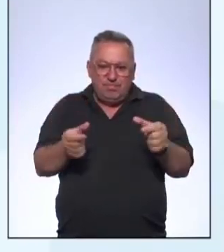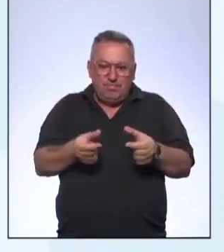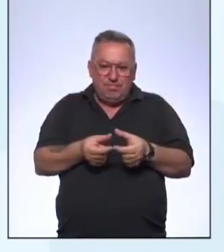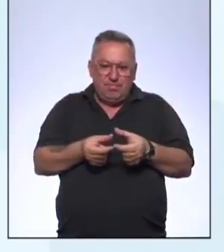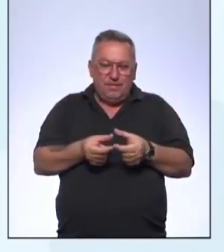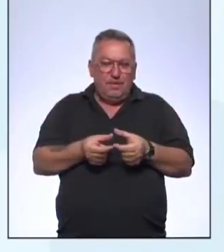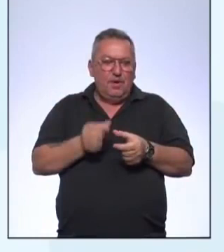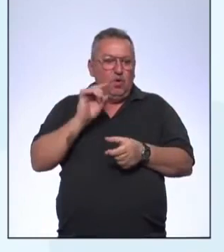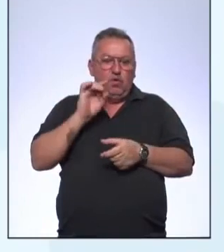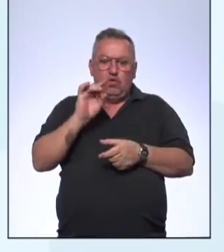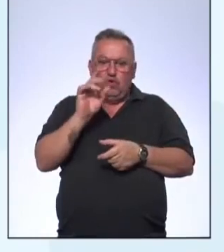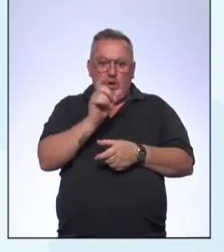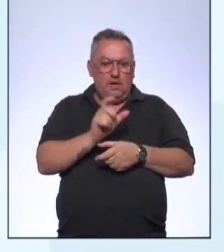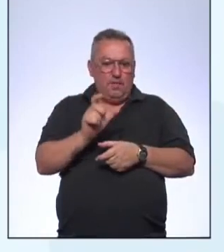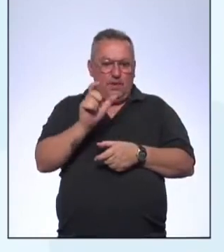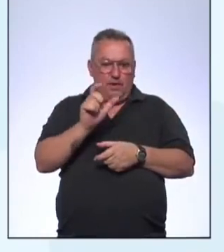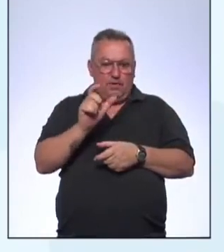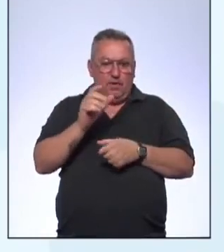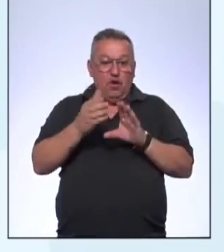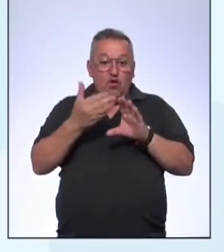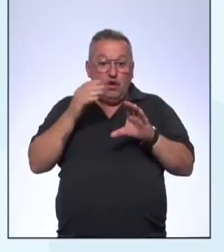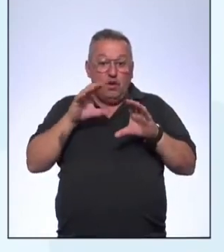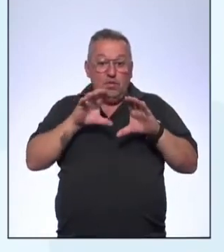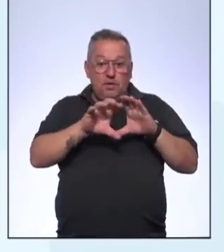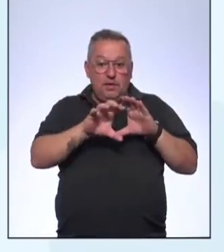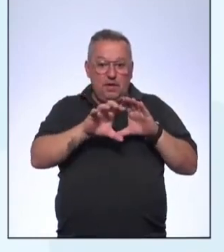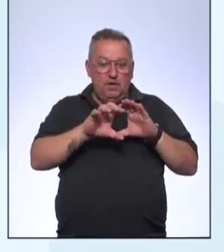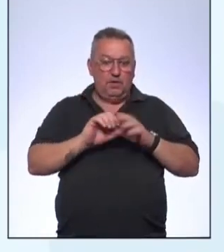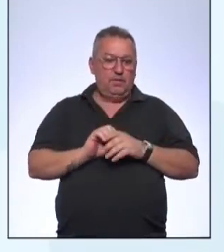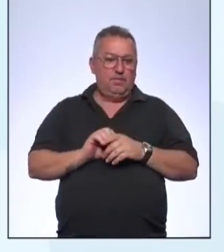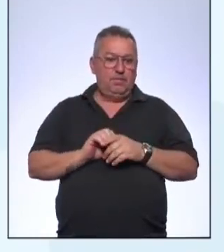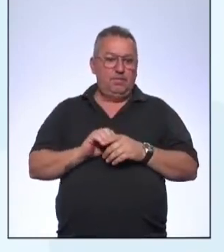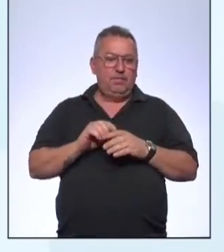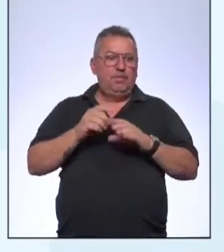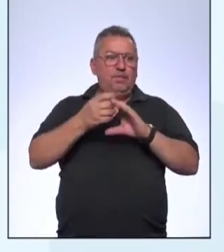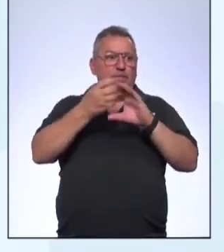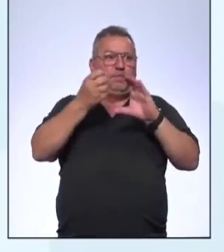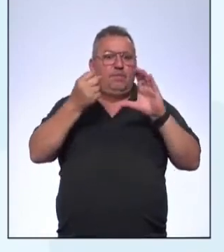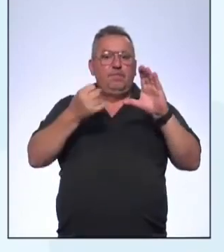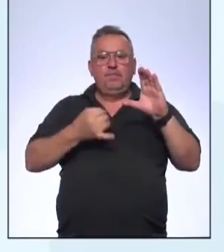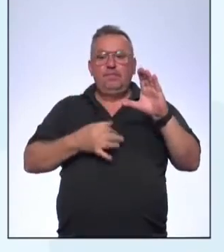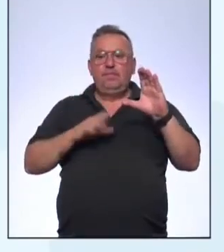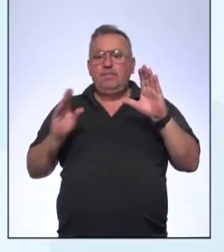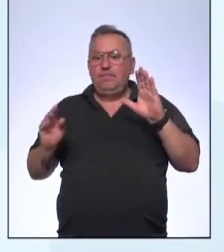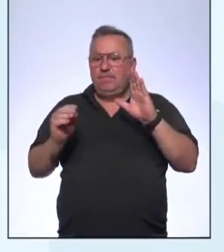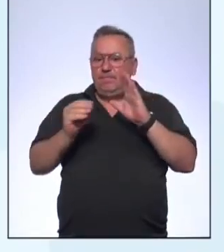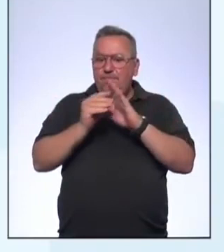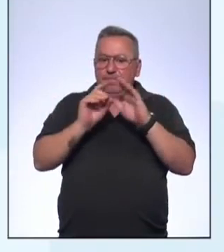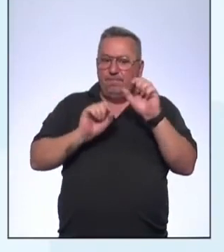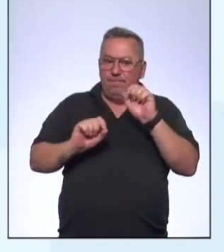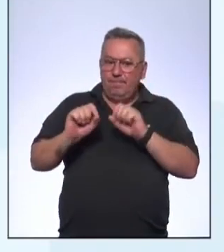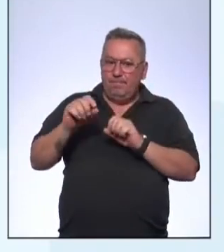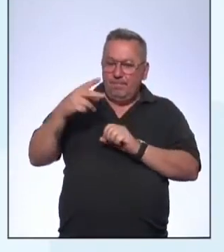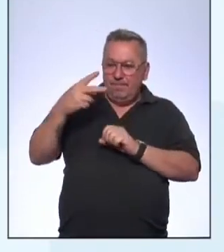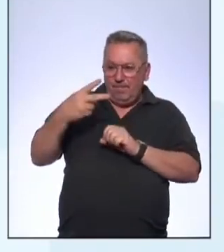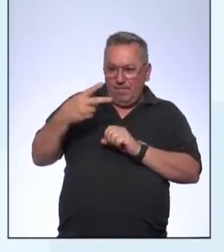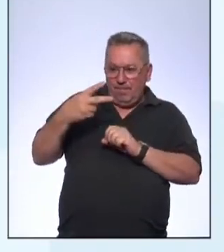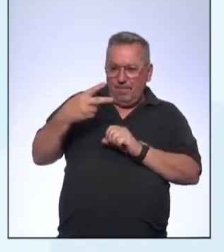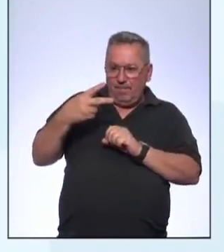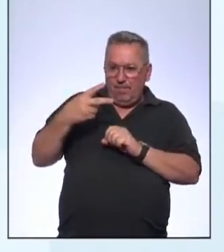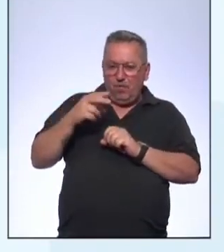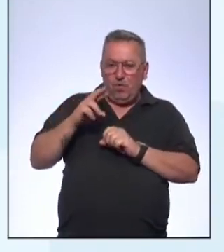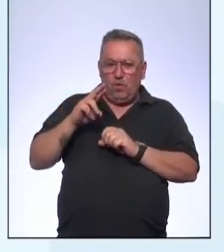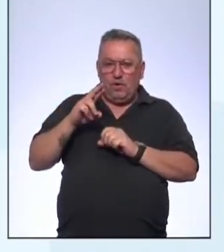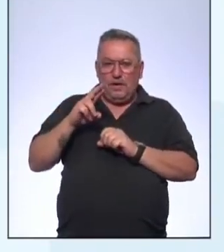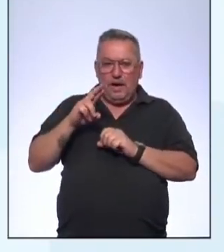calcular só essa borda tirando esse centro. A definição que ele vai colocar são de dois